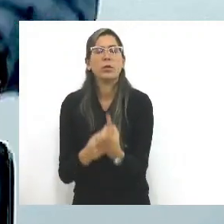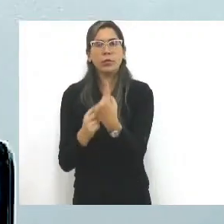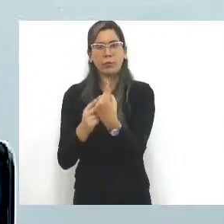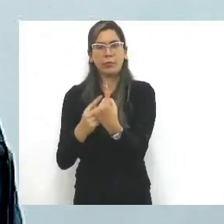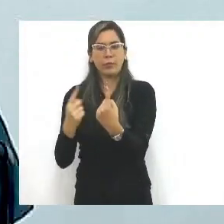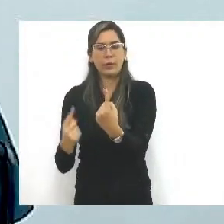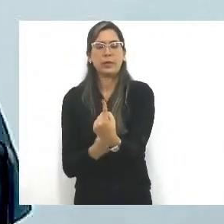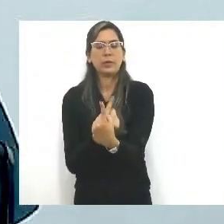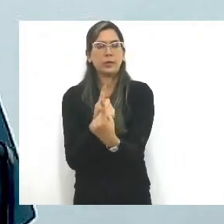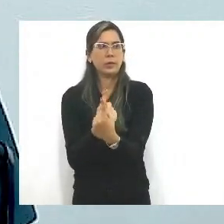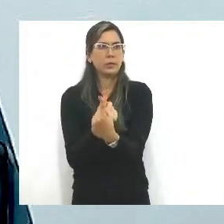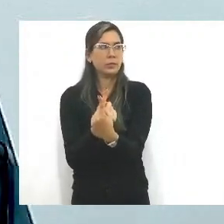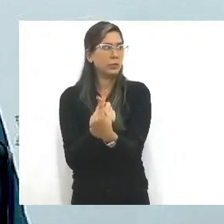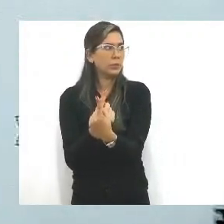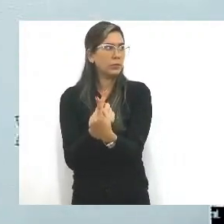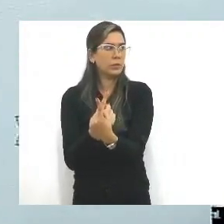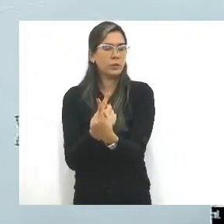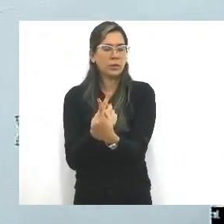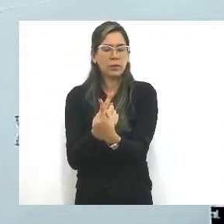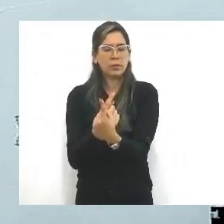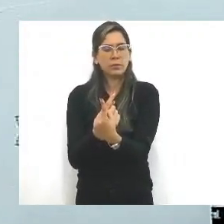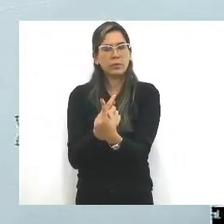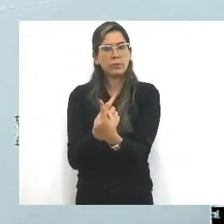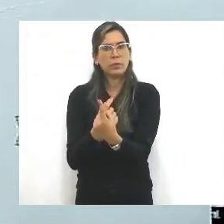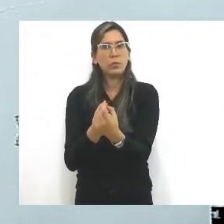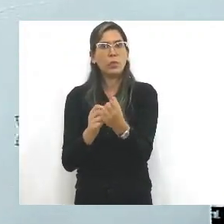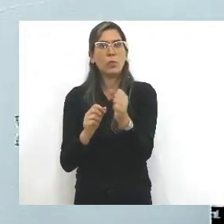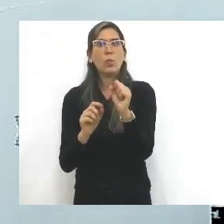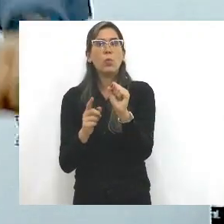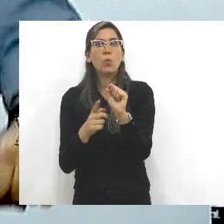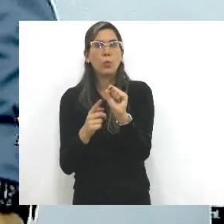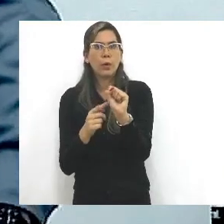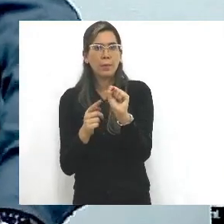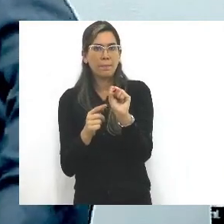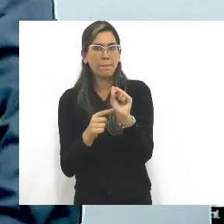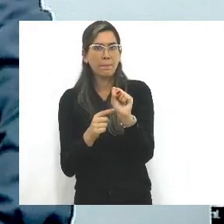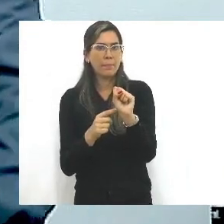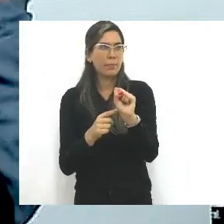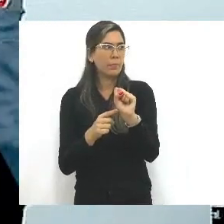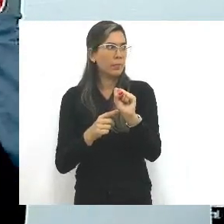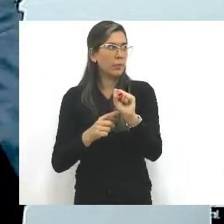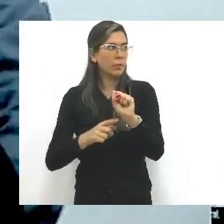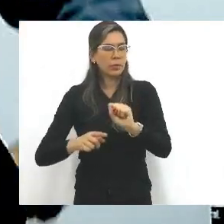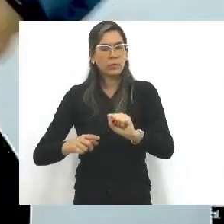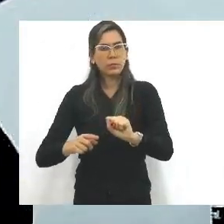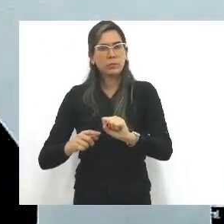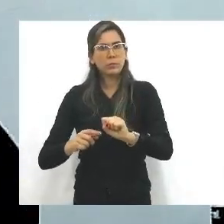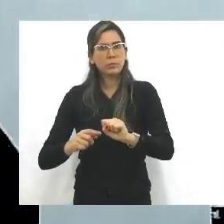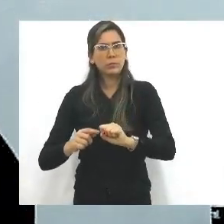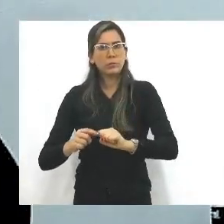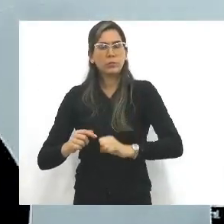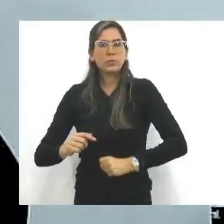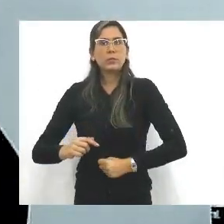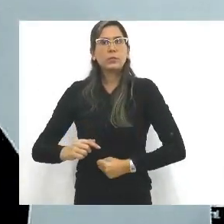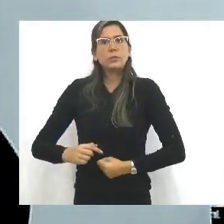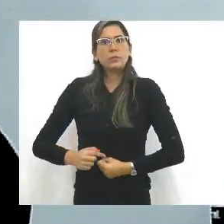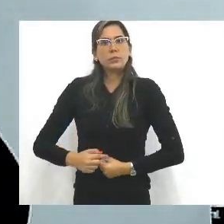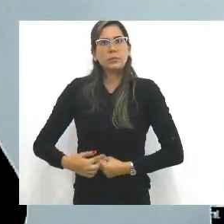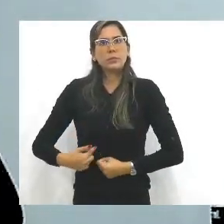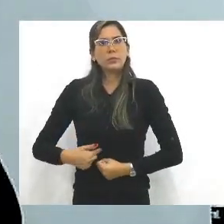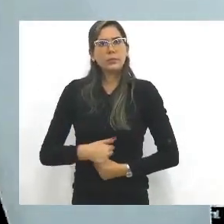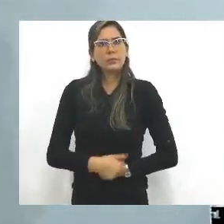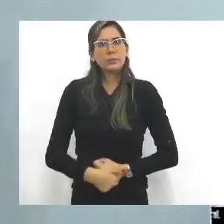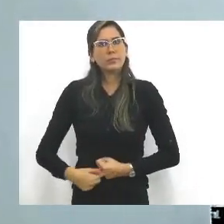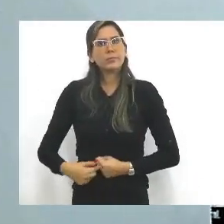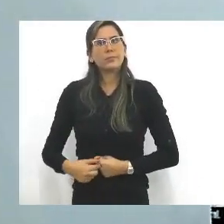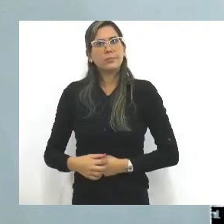Ikeda, mão esquerda, ó, eu fecho o meu punho, eu encaixo aqui entre o umbigo, aqui, ó,